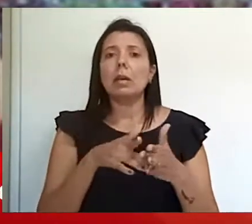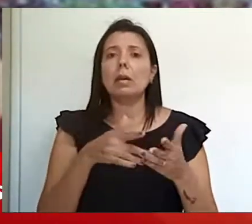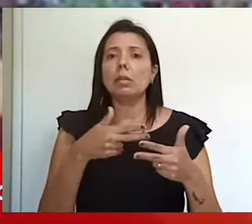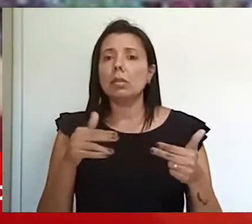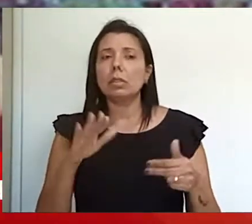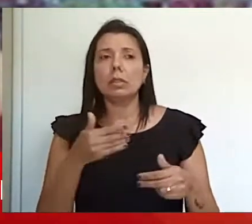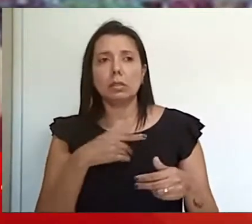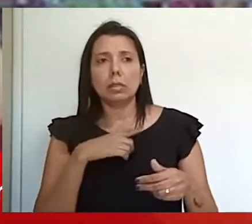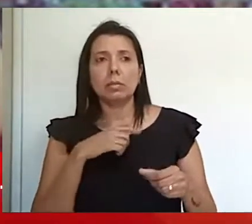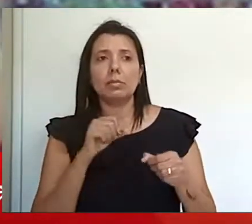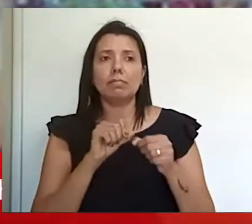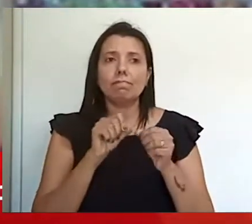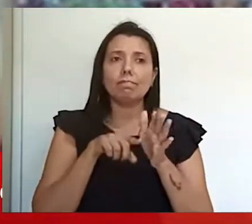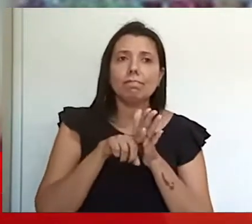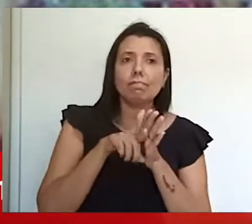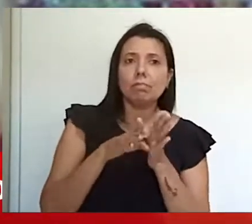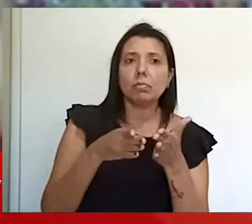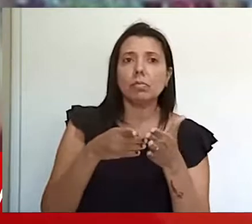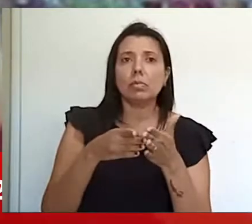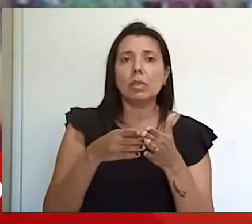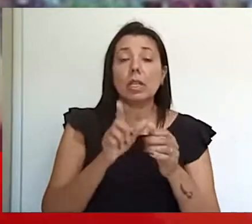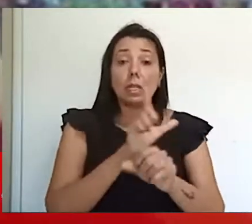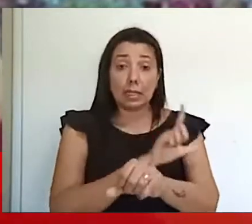na licenciatura em Educação do Campo,